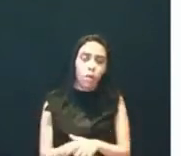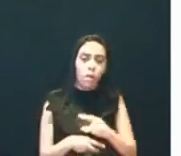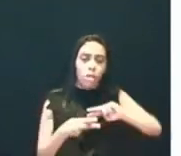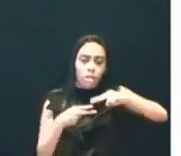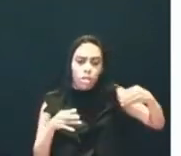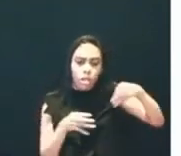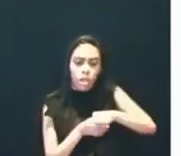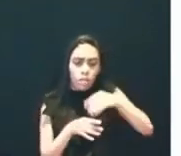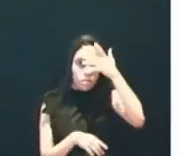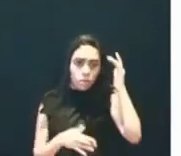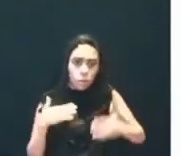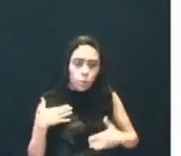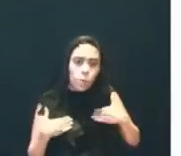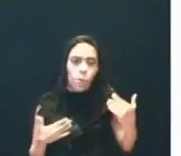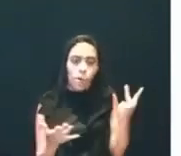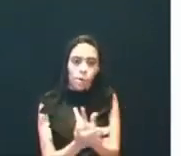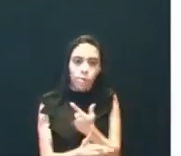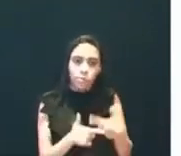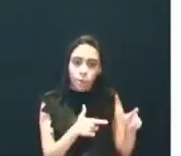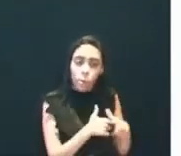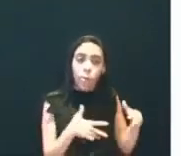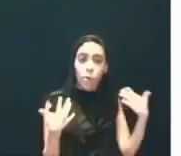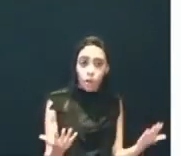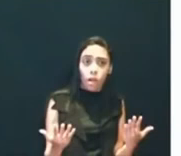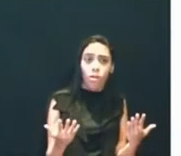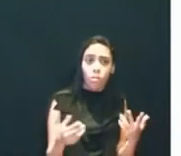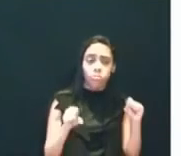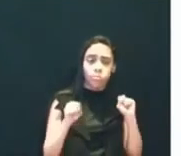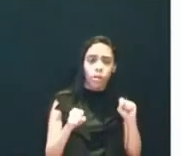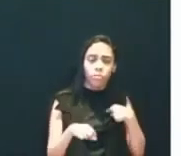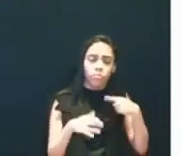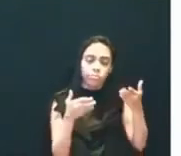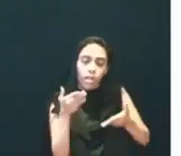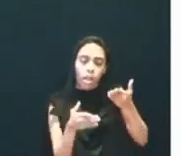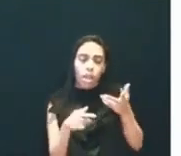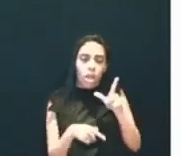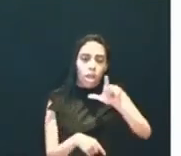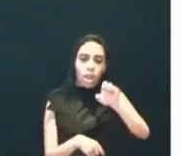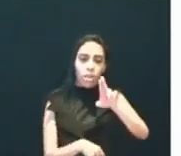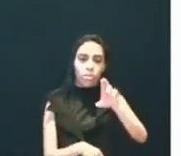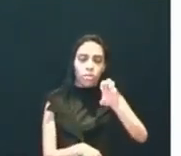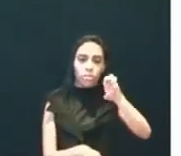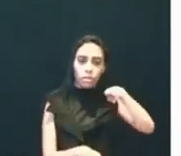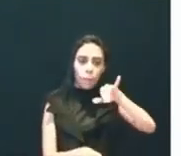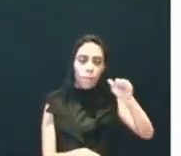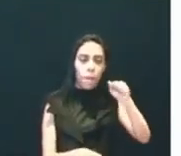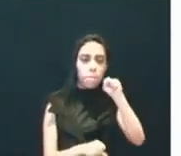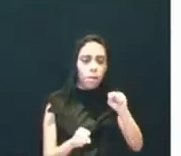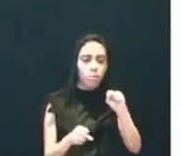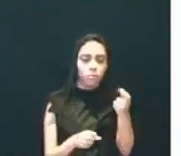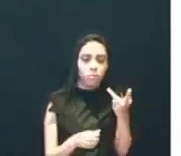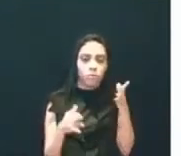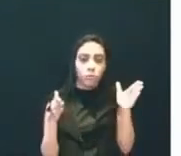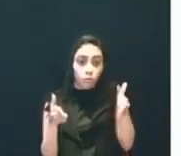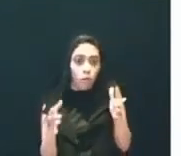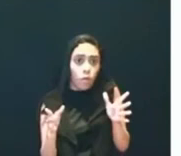essa paciente tem? E eu já posso especificamente tratar uma leucemia de maneira específica, onde